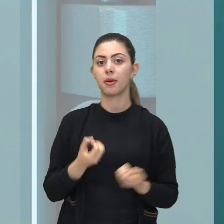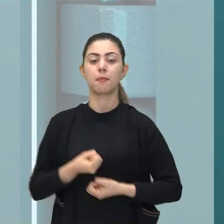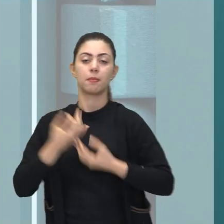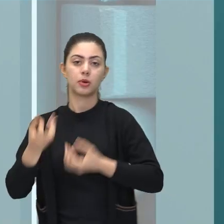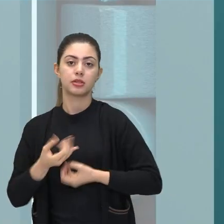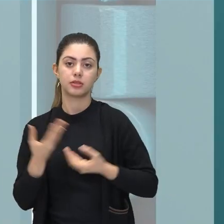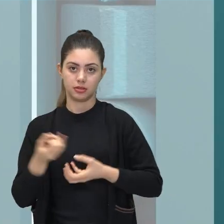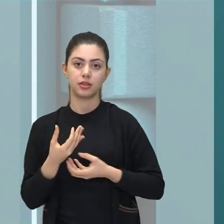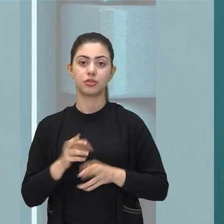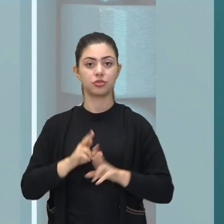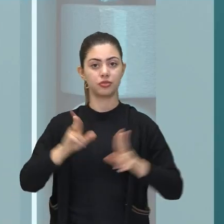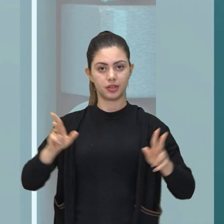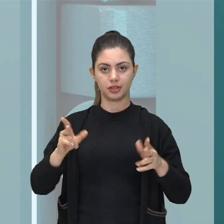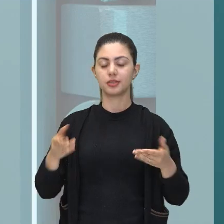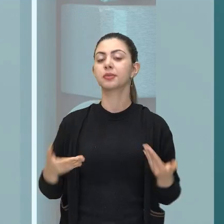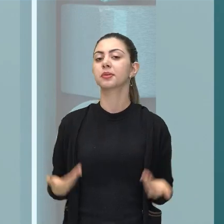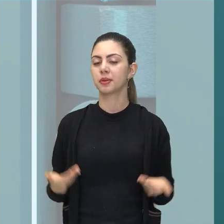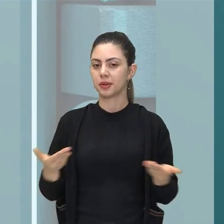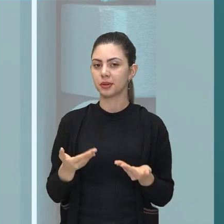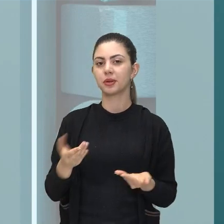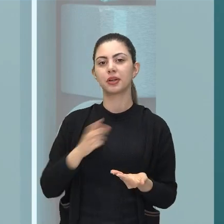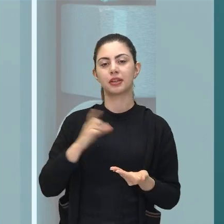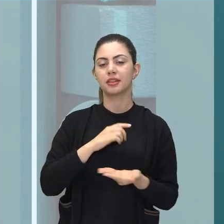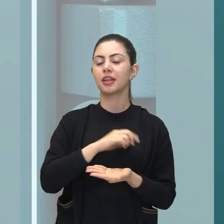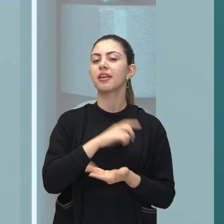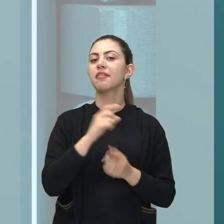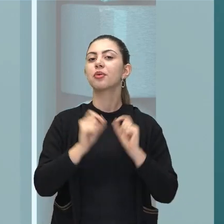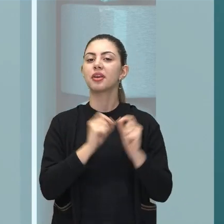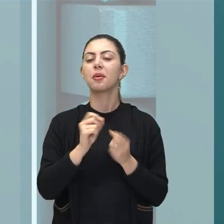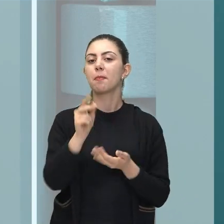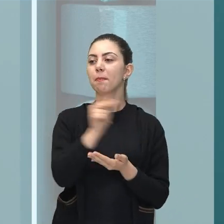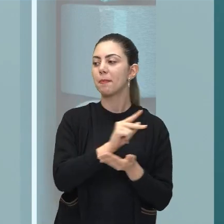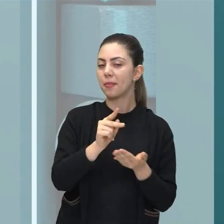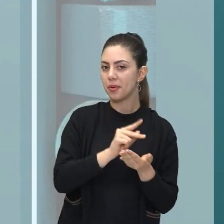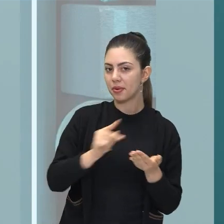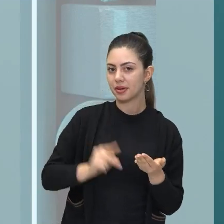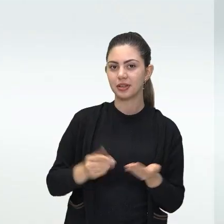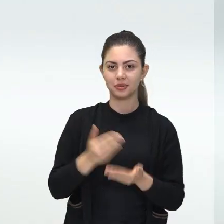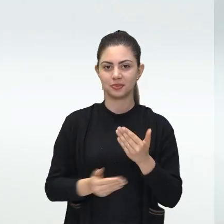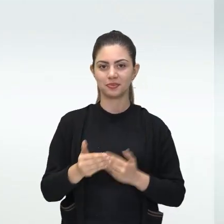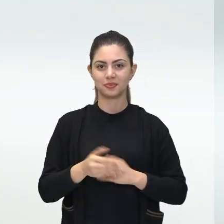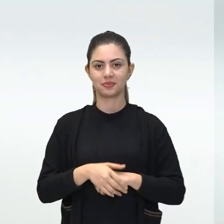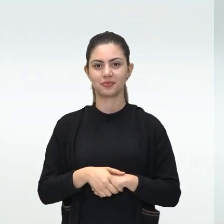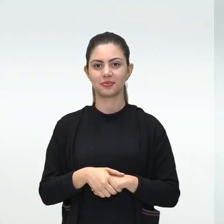poesia. Então, uma aula bastante poética. Se preparem e vamos a ela.